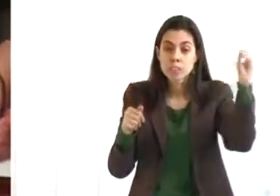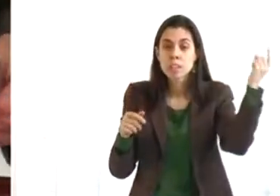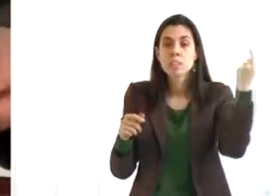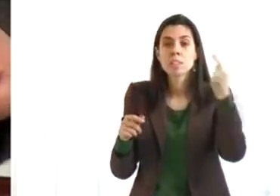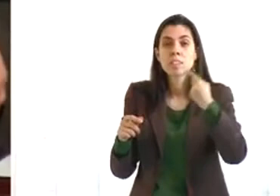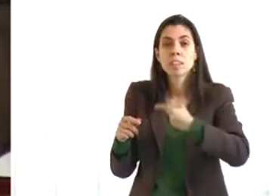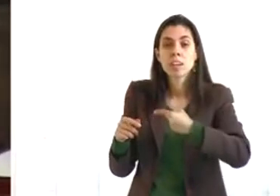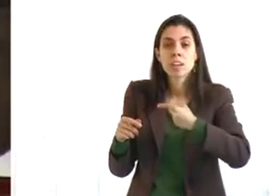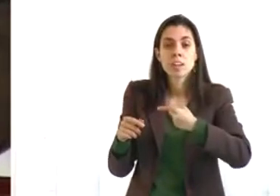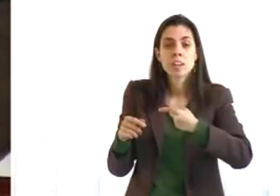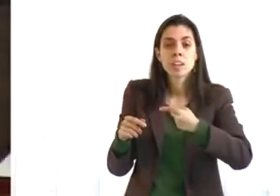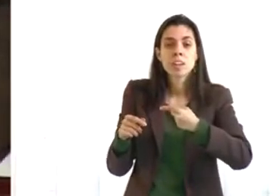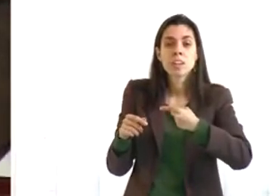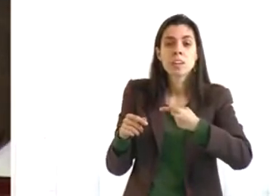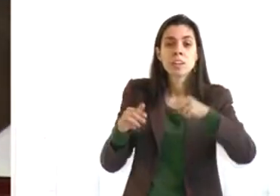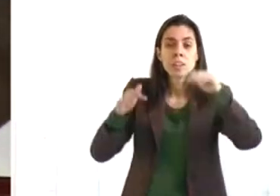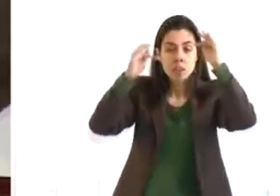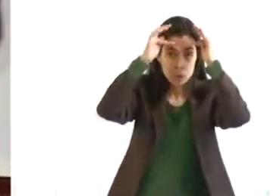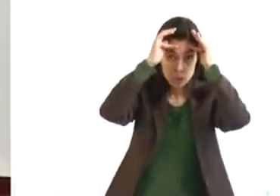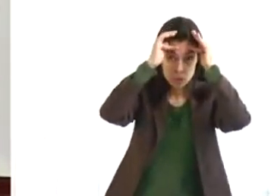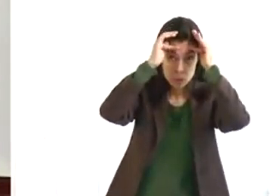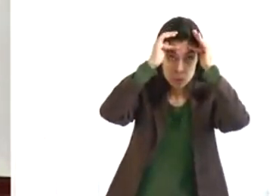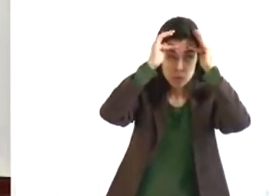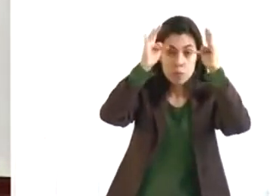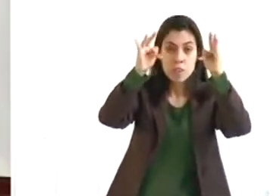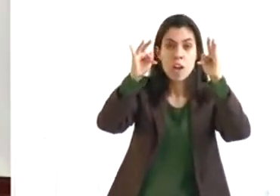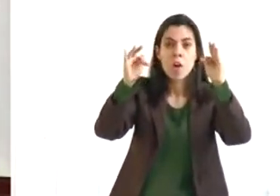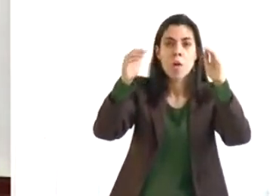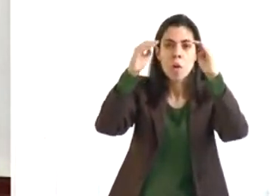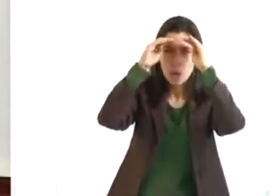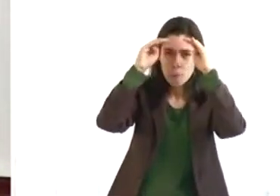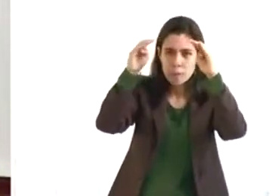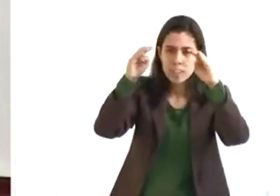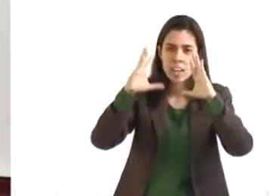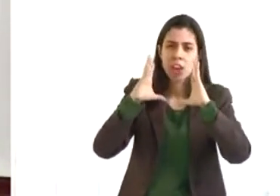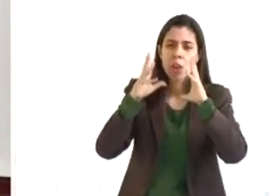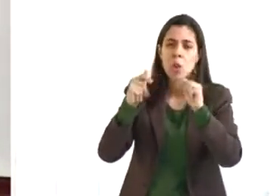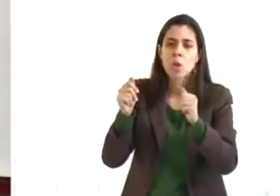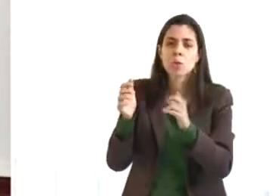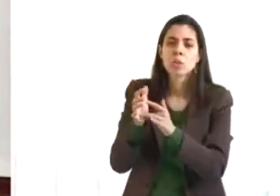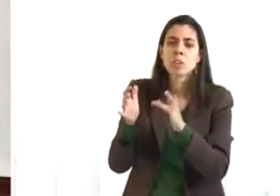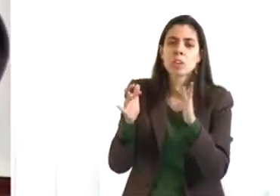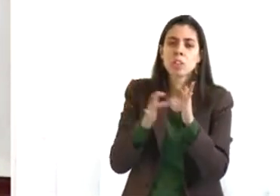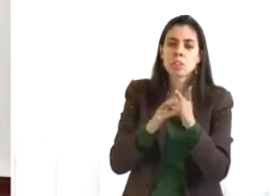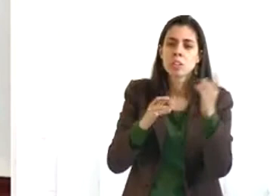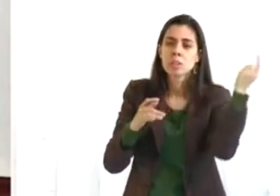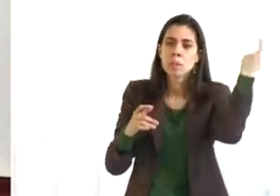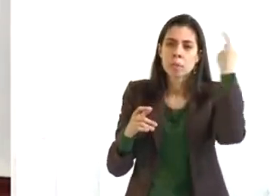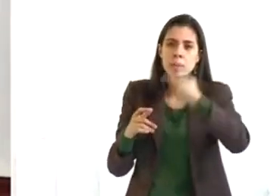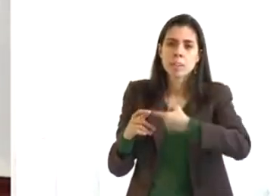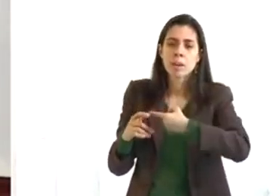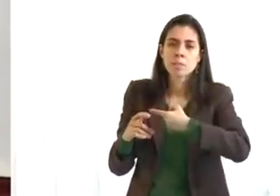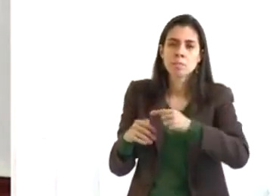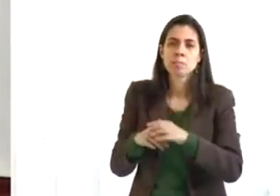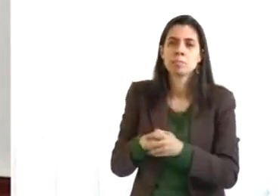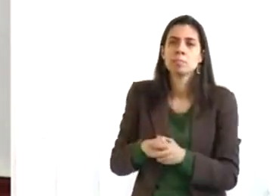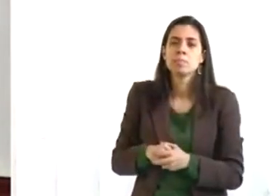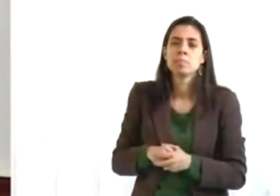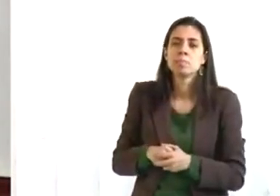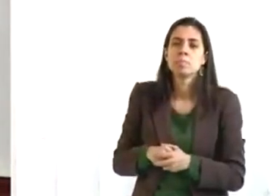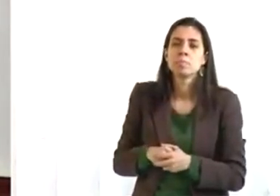você quiser, você faz discípulo. Se você quiser, você prega o evangelho. Não! Está bem claro lá em